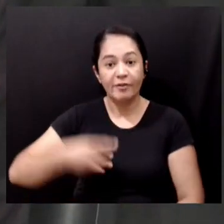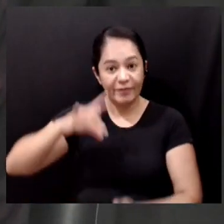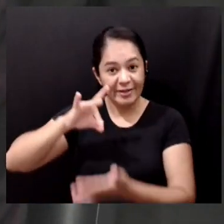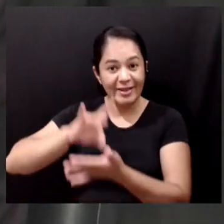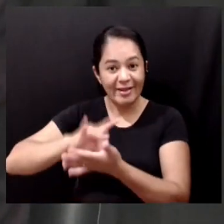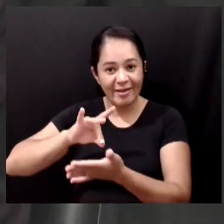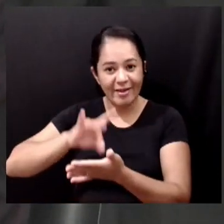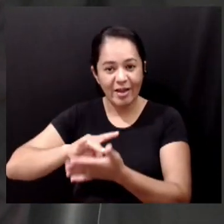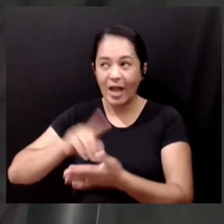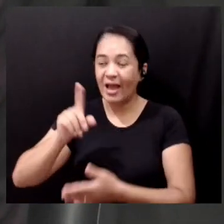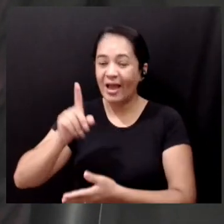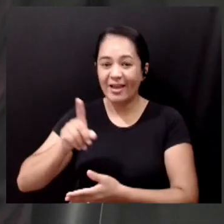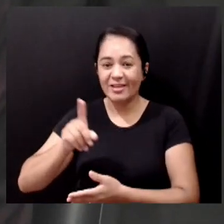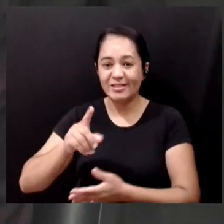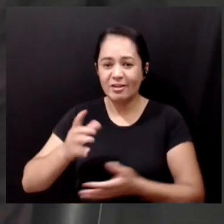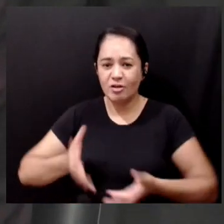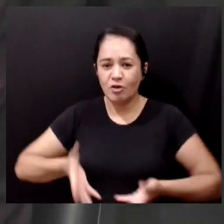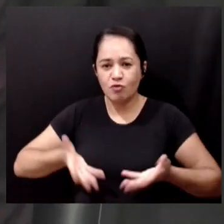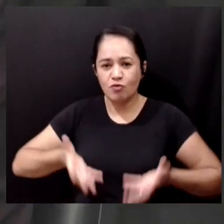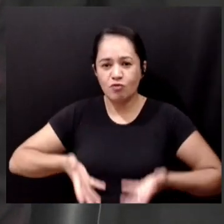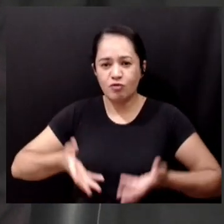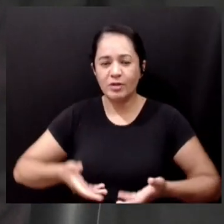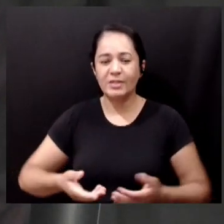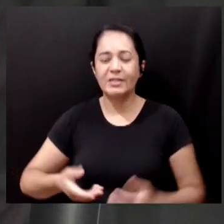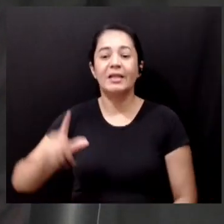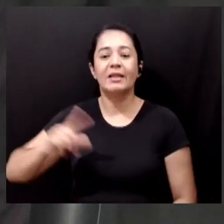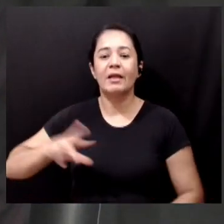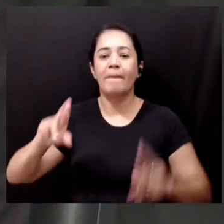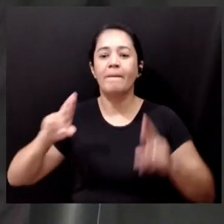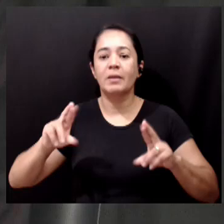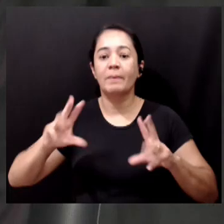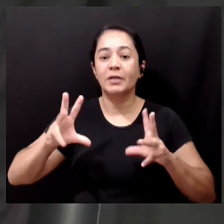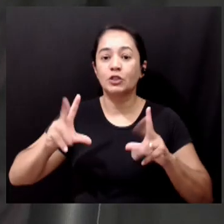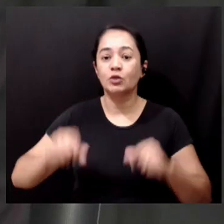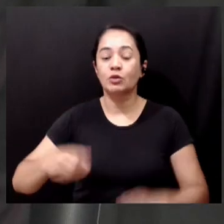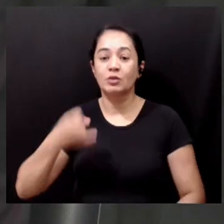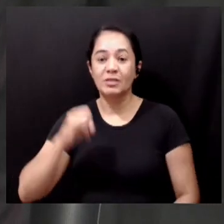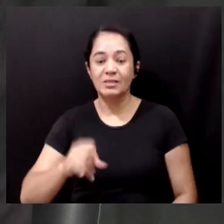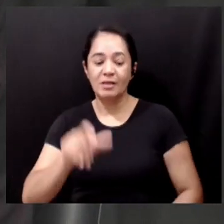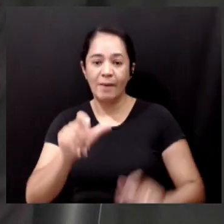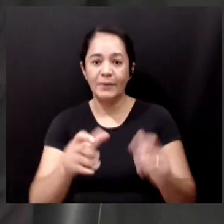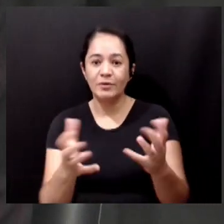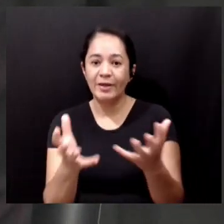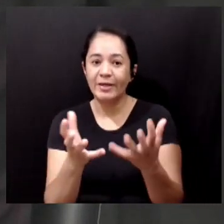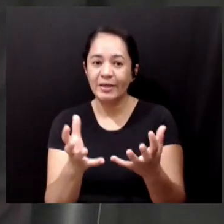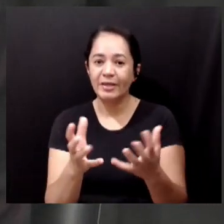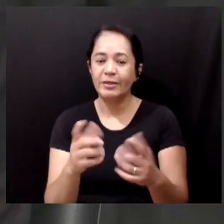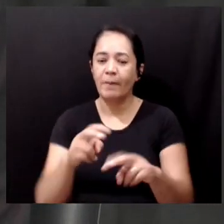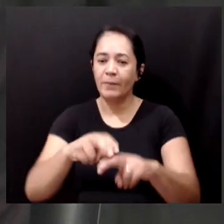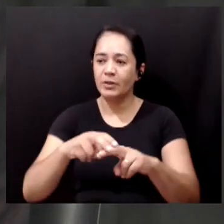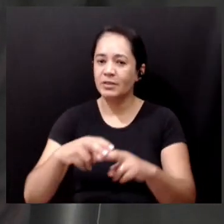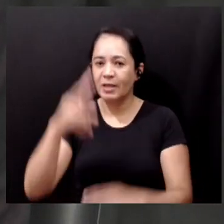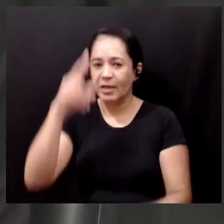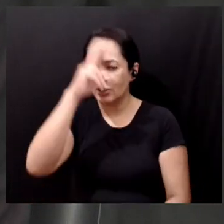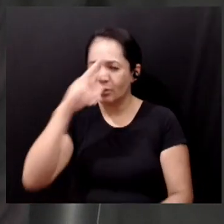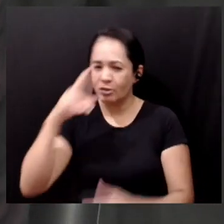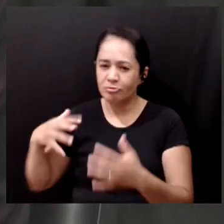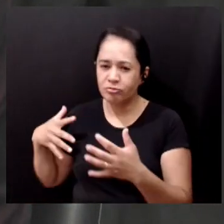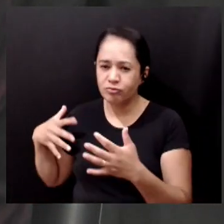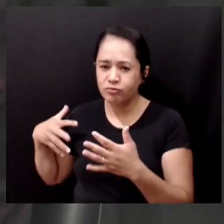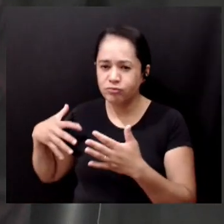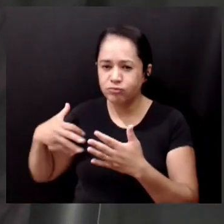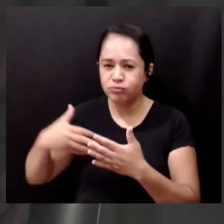que há esperança para todo mundo, desde que a pessoa queira, né? Sim. Então, você pega toda a trajetória dele no filme, é muito bonito de você ver aquilo que